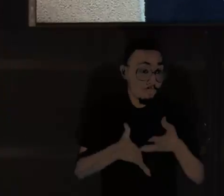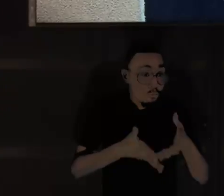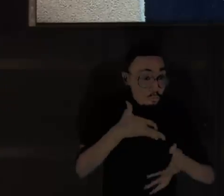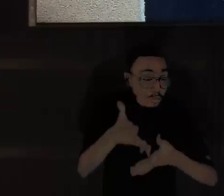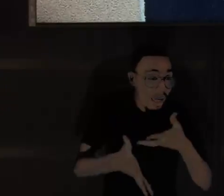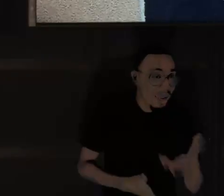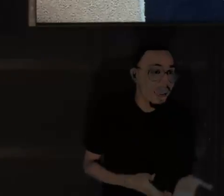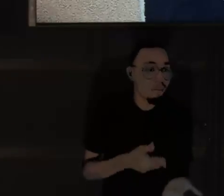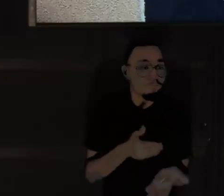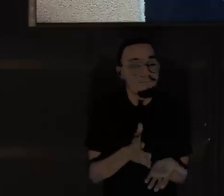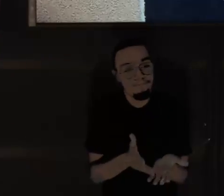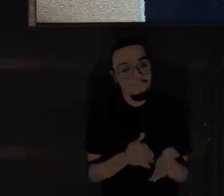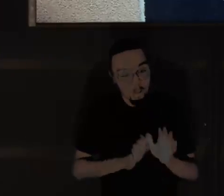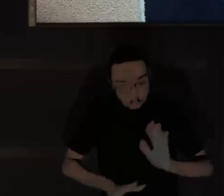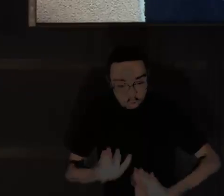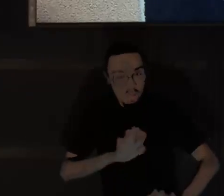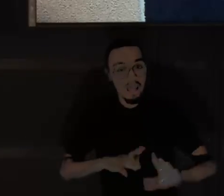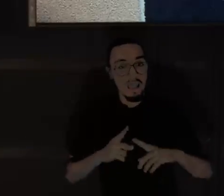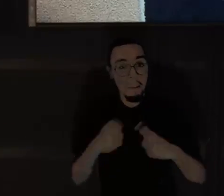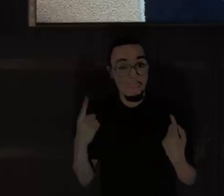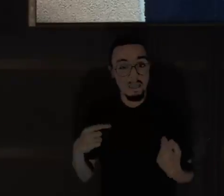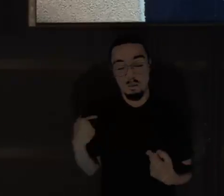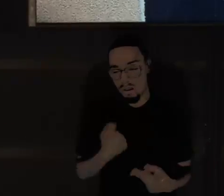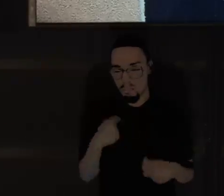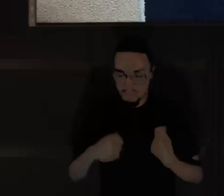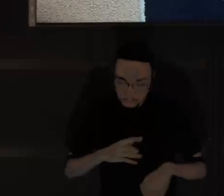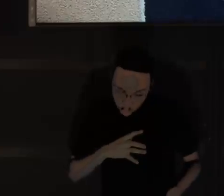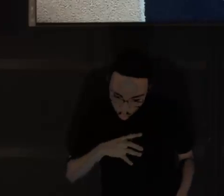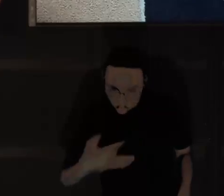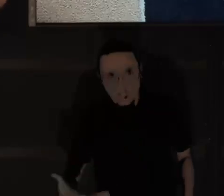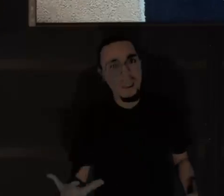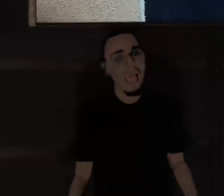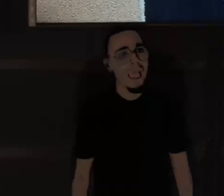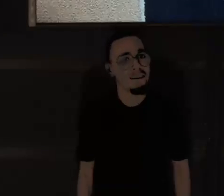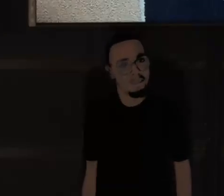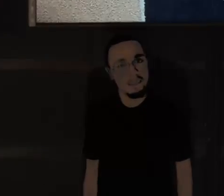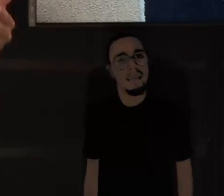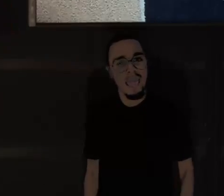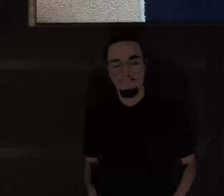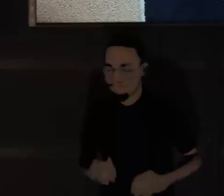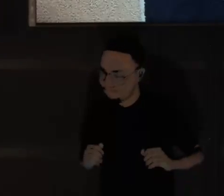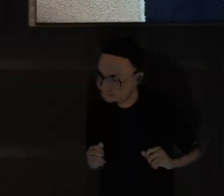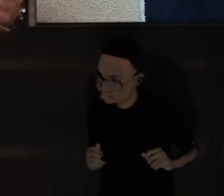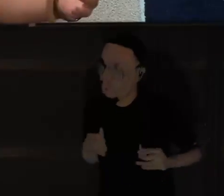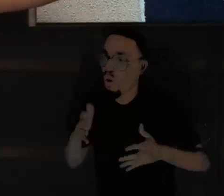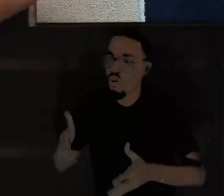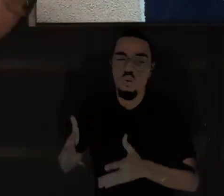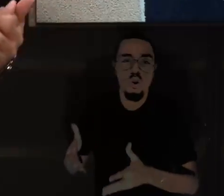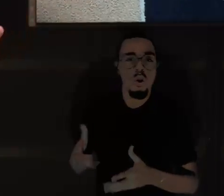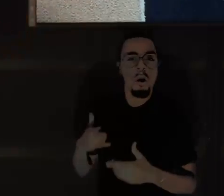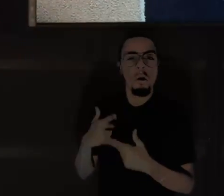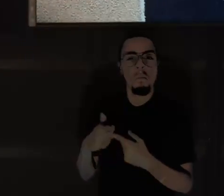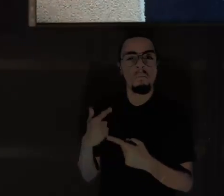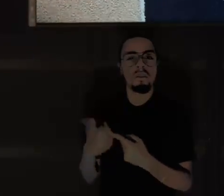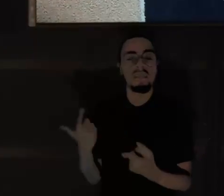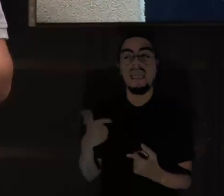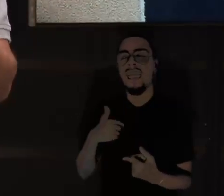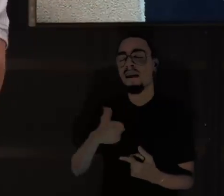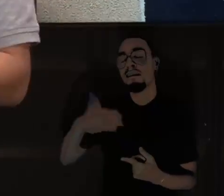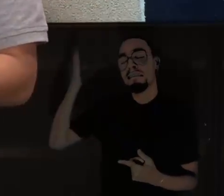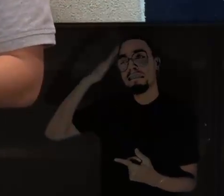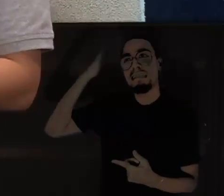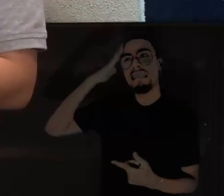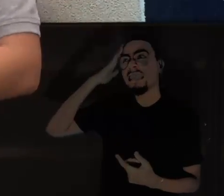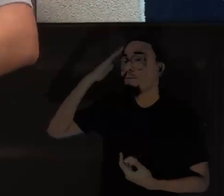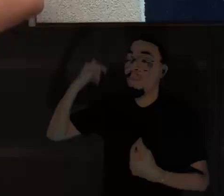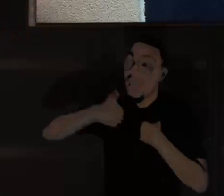falamos demais, mas naquilo que deveríamos ser ousados, extremamente extravagantes, por entender que não passa pela minha capacidade,